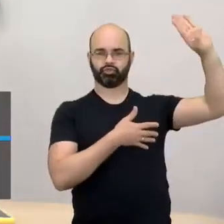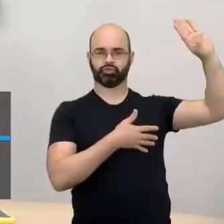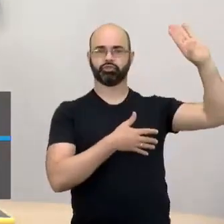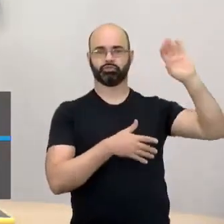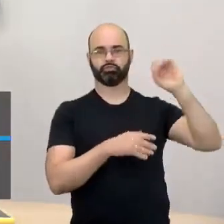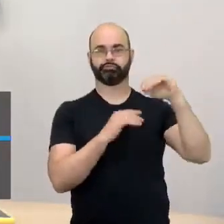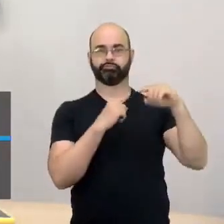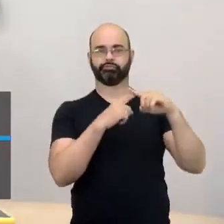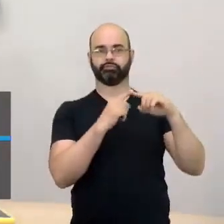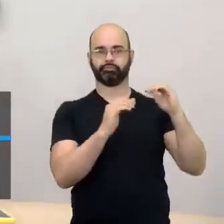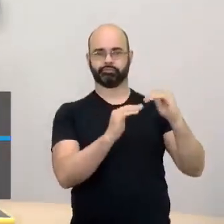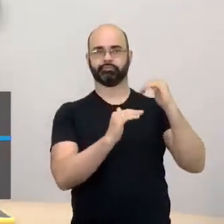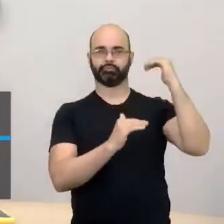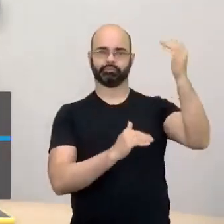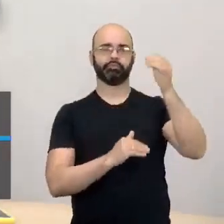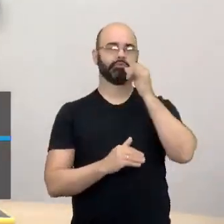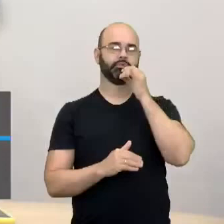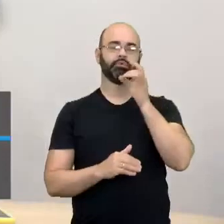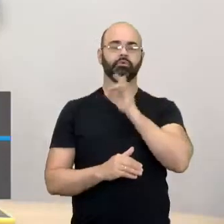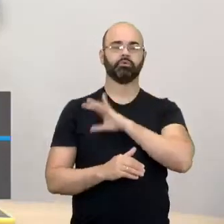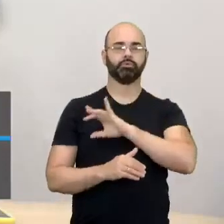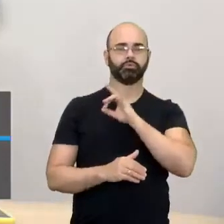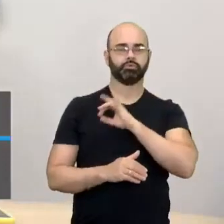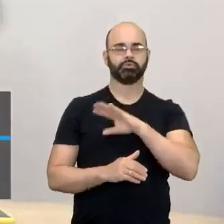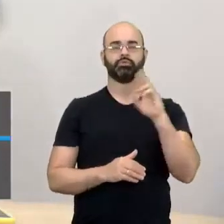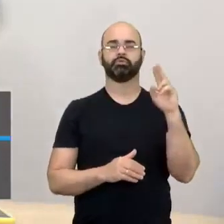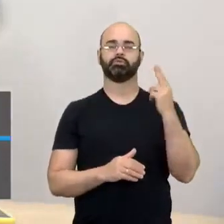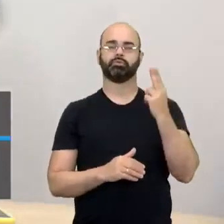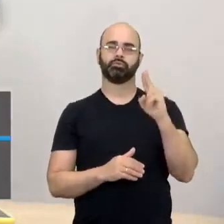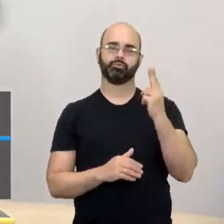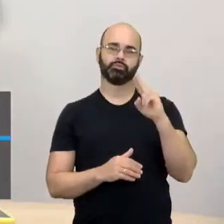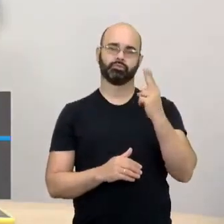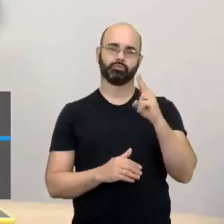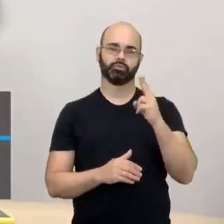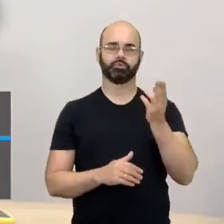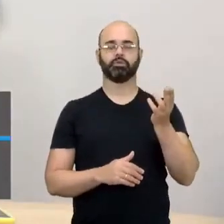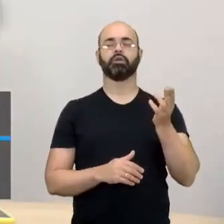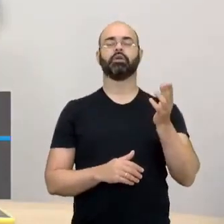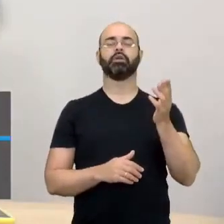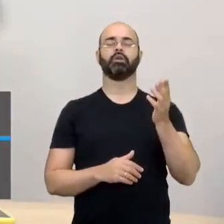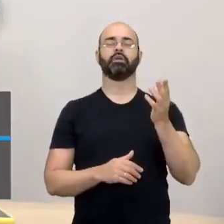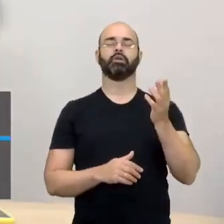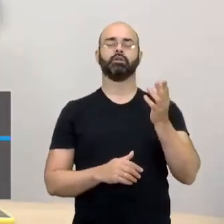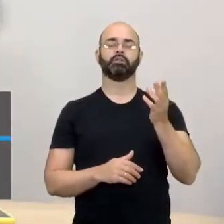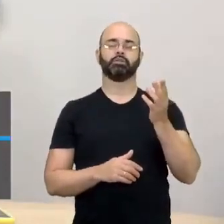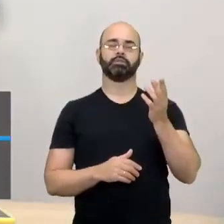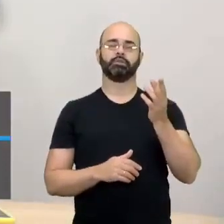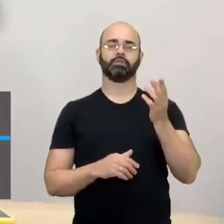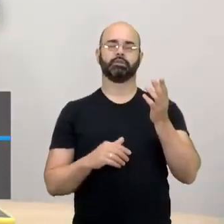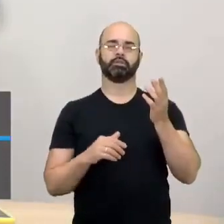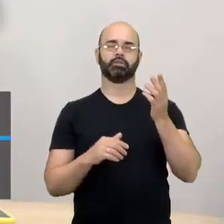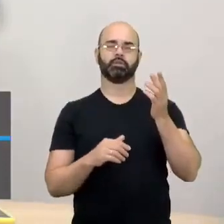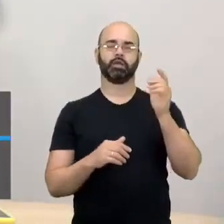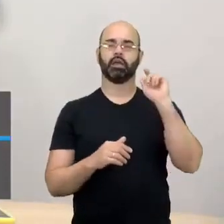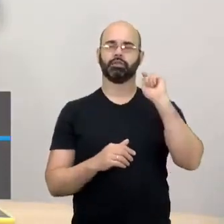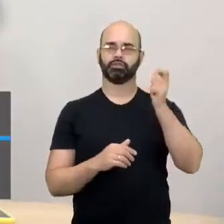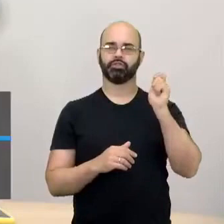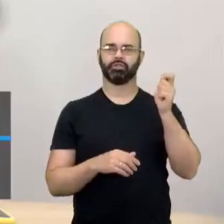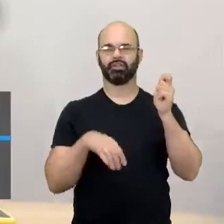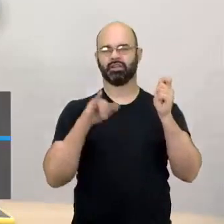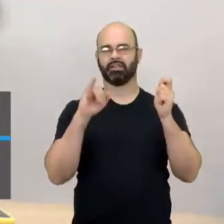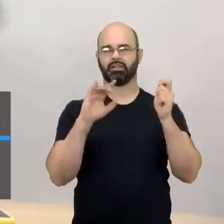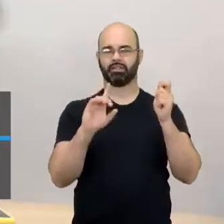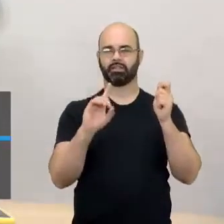ou o Chile, Uruguai e Argentina, que são considerados também IDH muito alto, mas está ainda, né, com